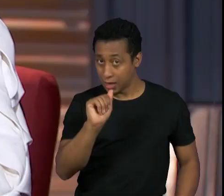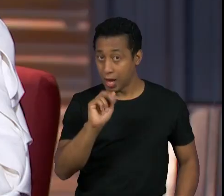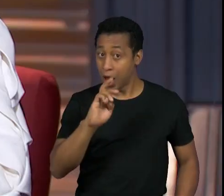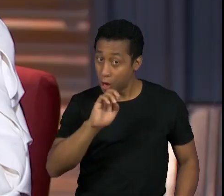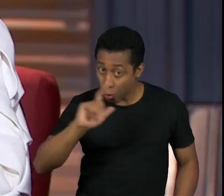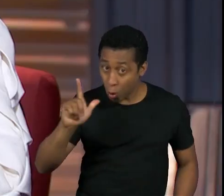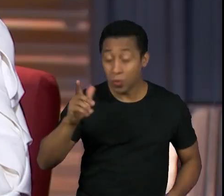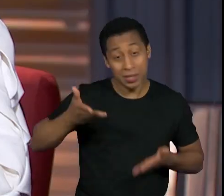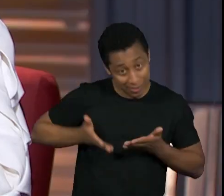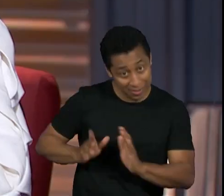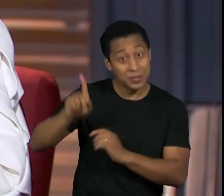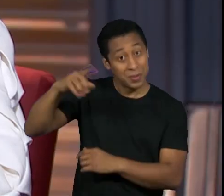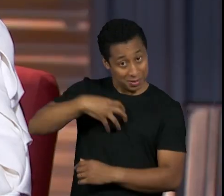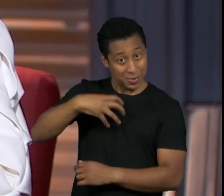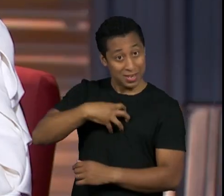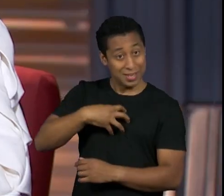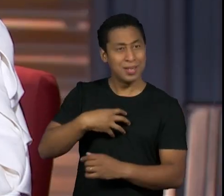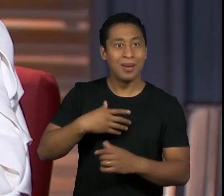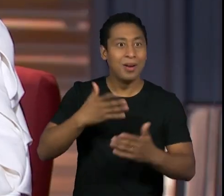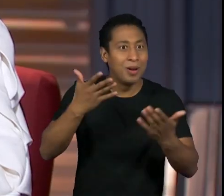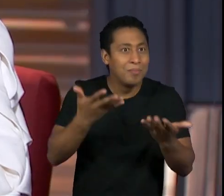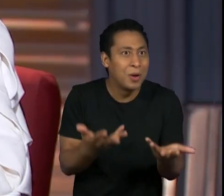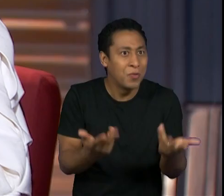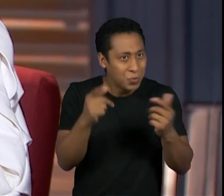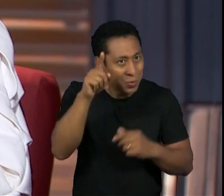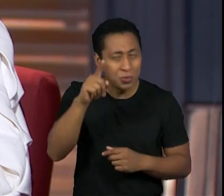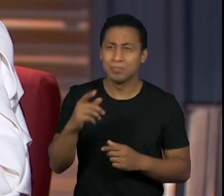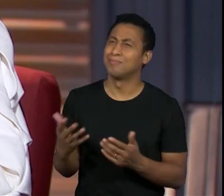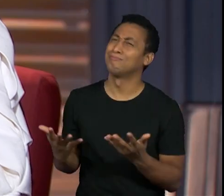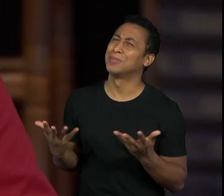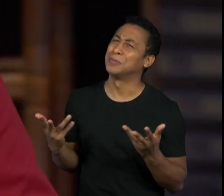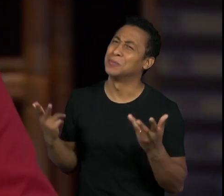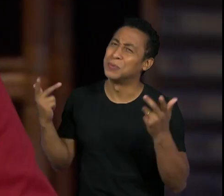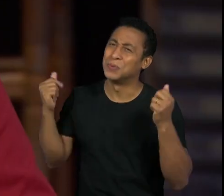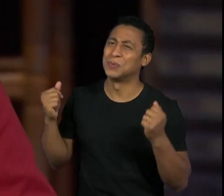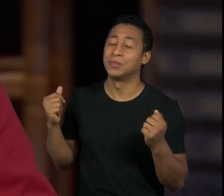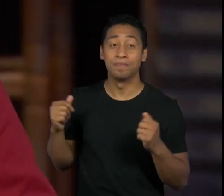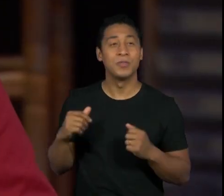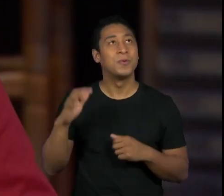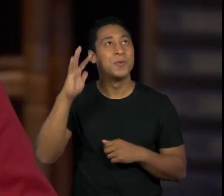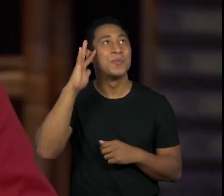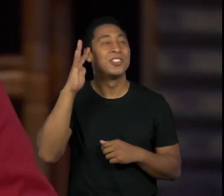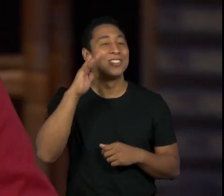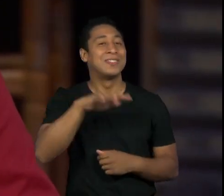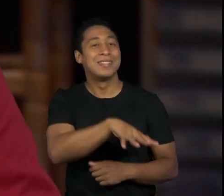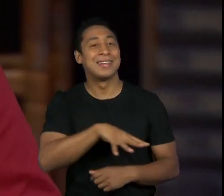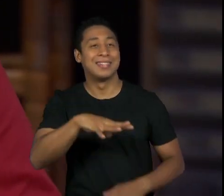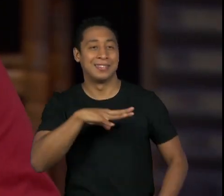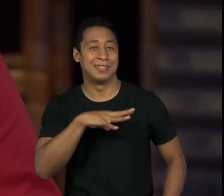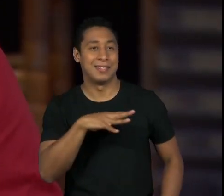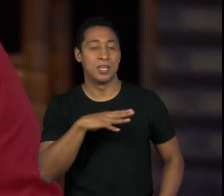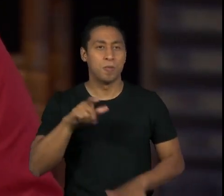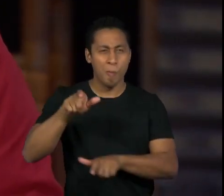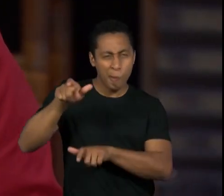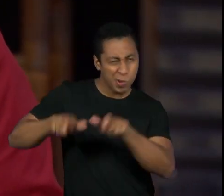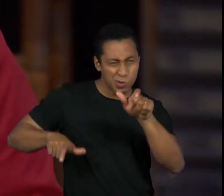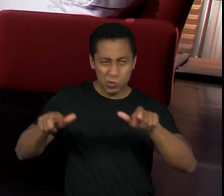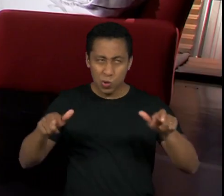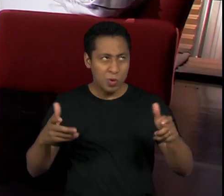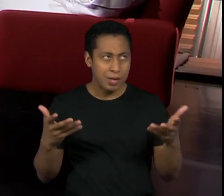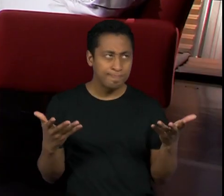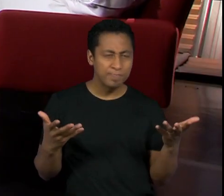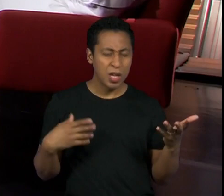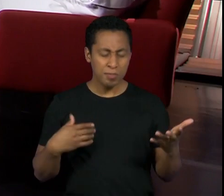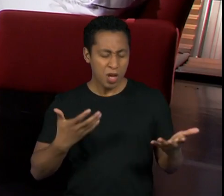Que lugar é esse, hein, Carol? Que lugar maravilhoso. Eu imagino assim que o rebelde dessa cidade assim, é o cara que você dentista,